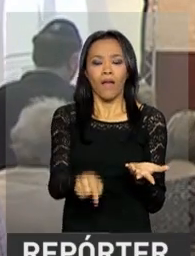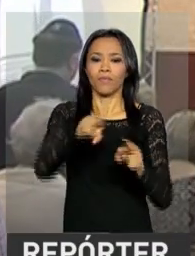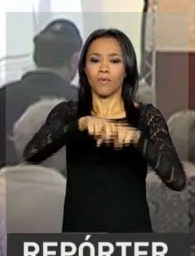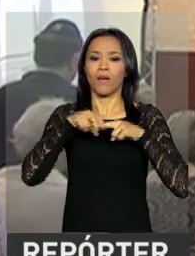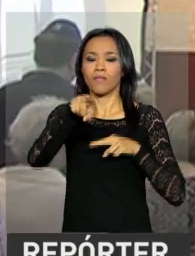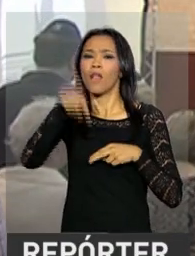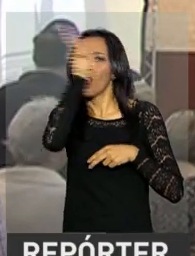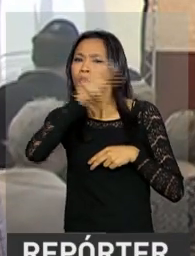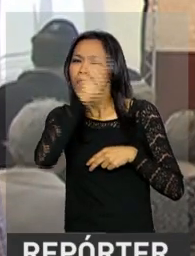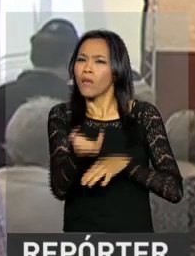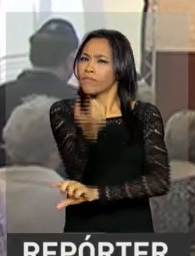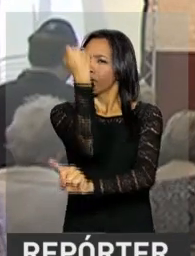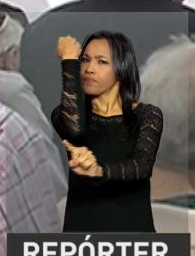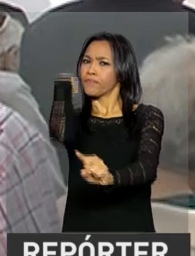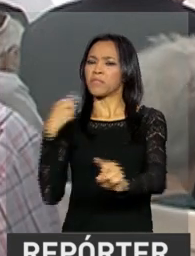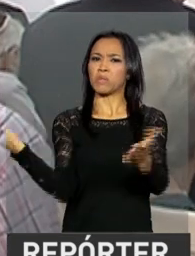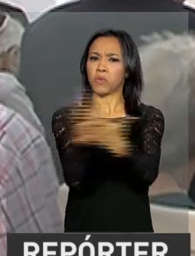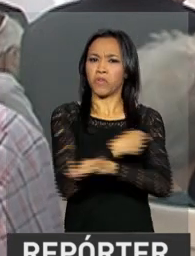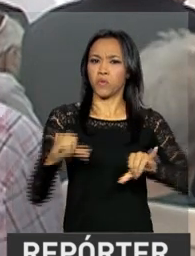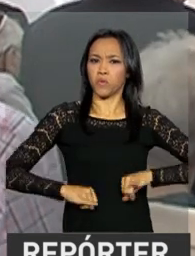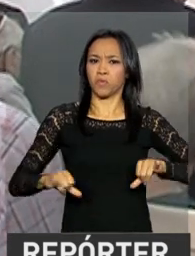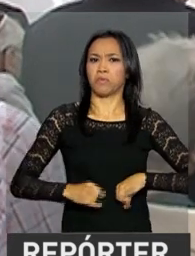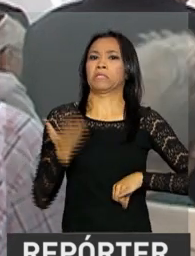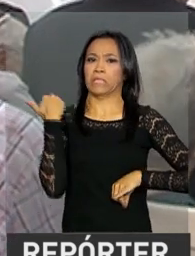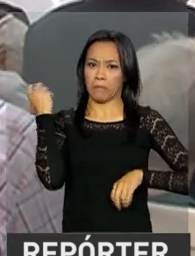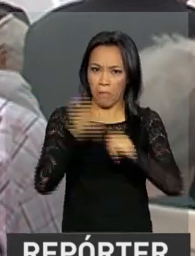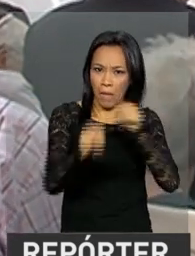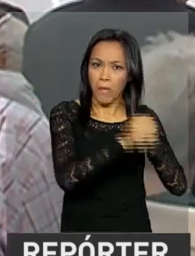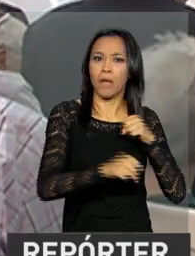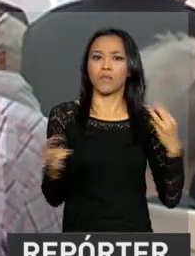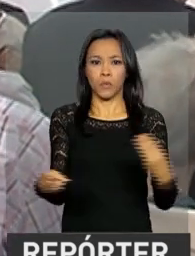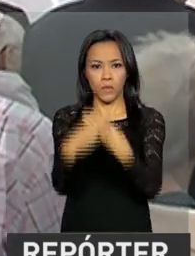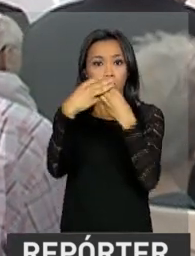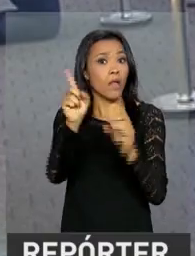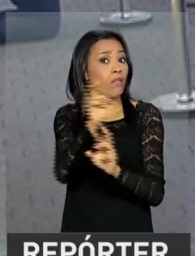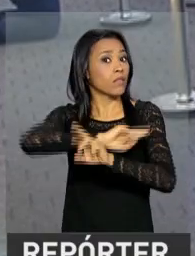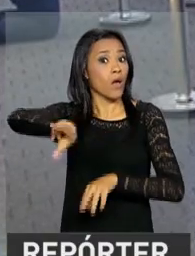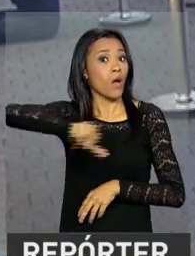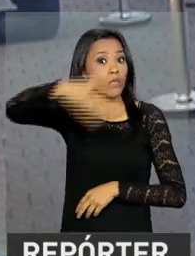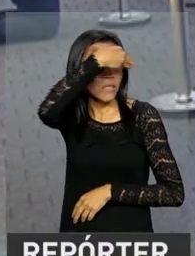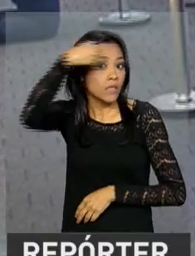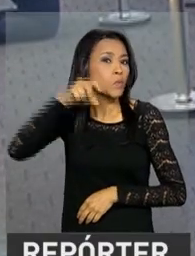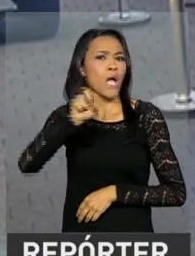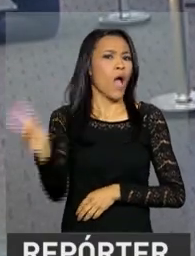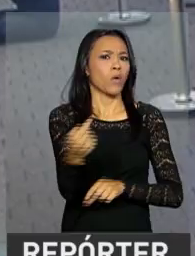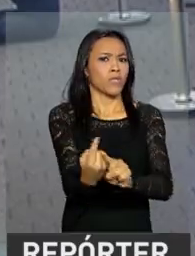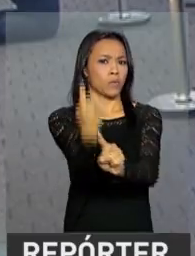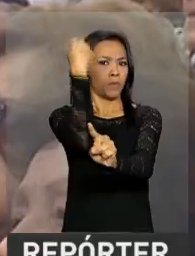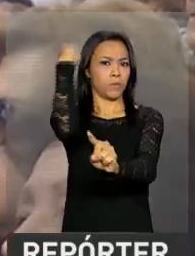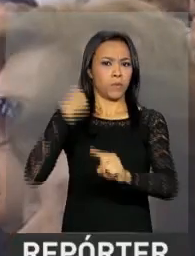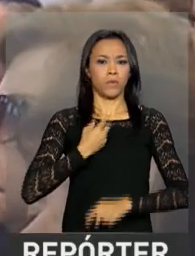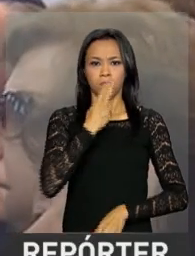em memória à vítimas do holocausto para não deixar que os anos apaguem a memória dos exterminados pelo regime